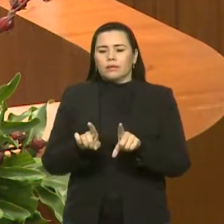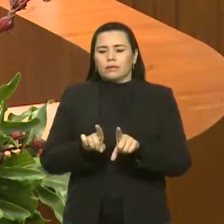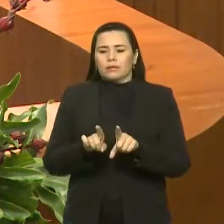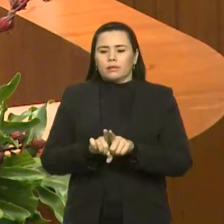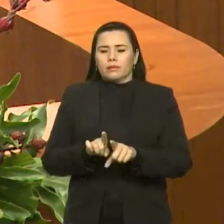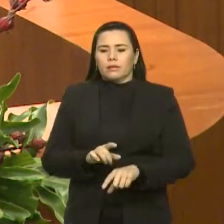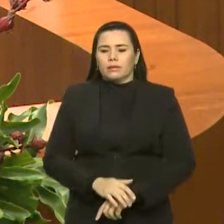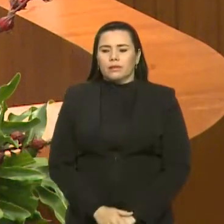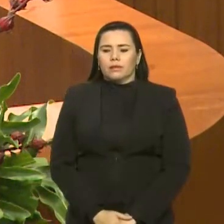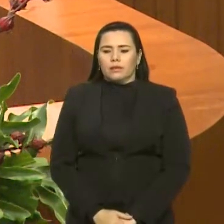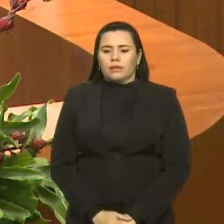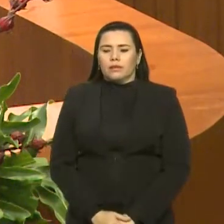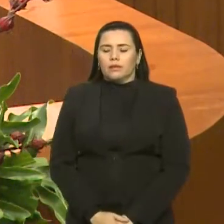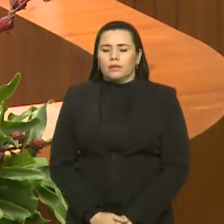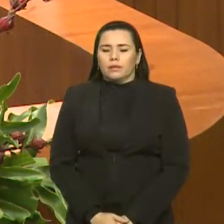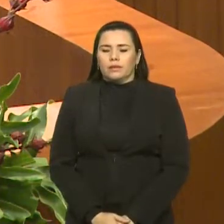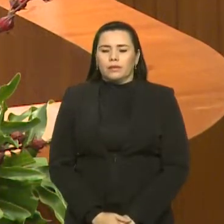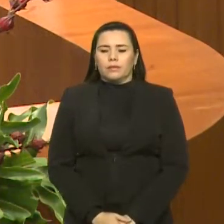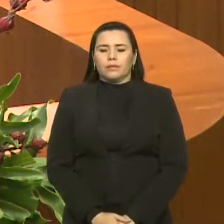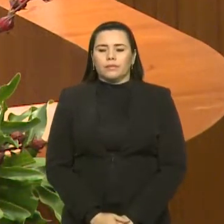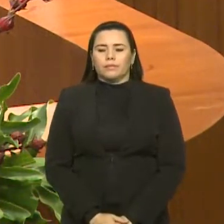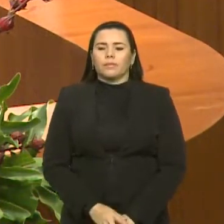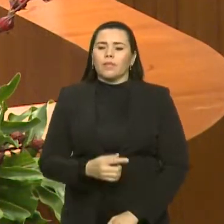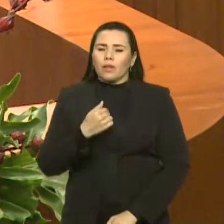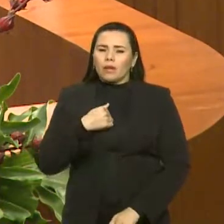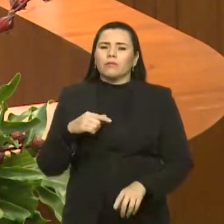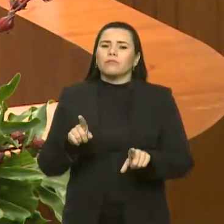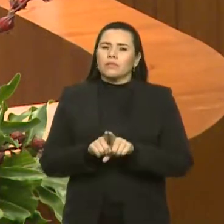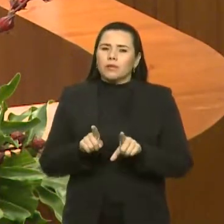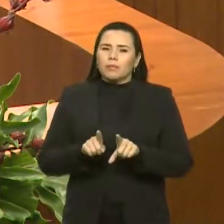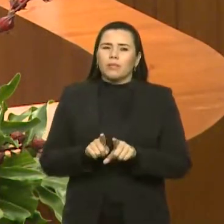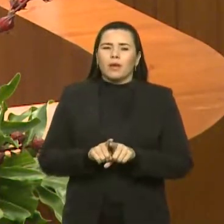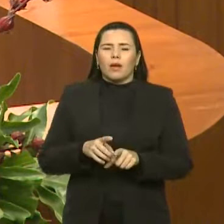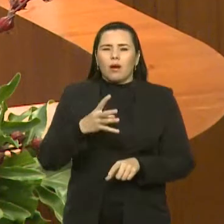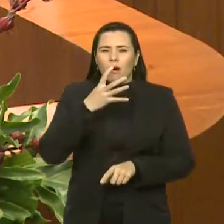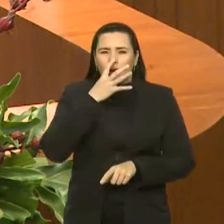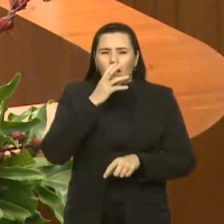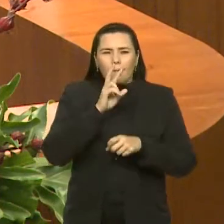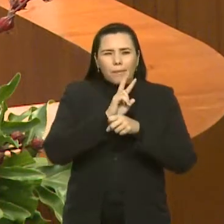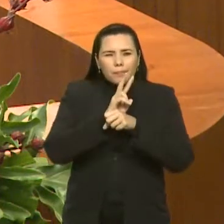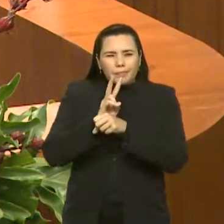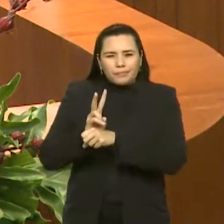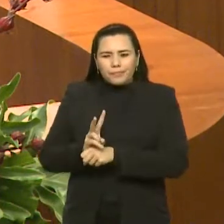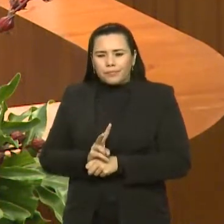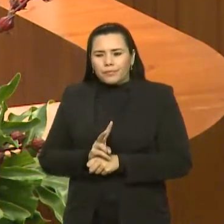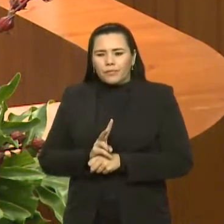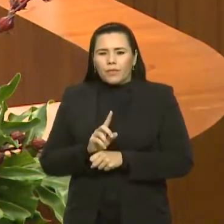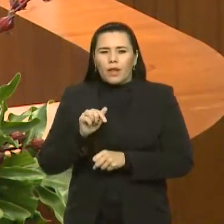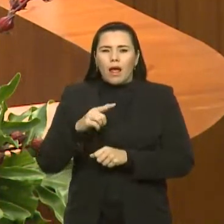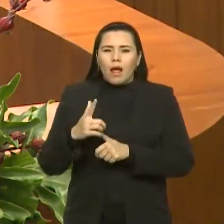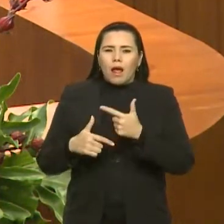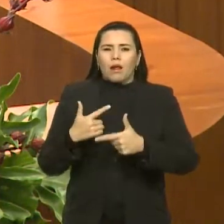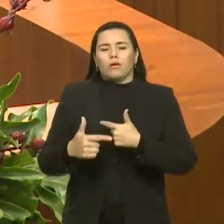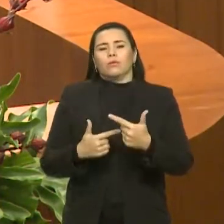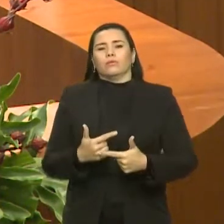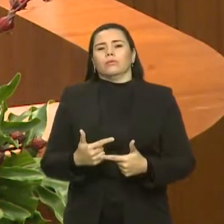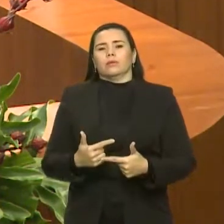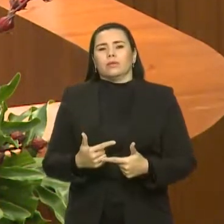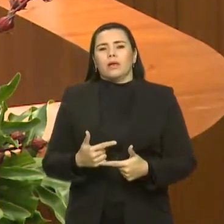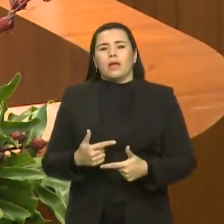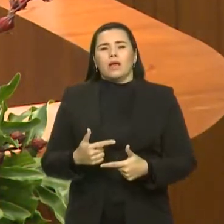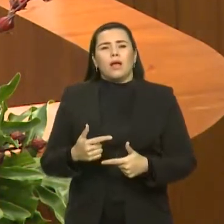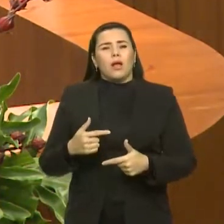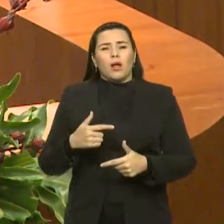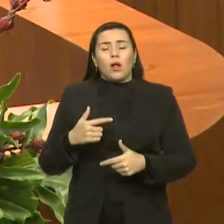A gente tem acompanhado essa luta que não se torna uma luta de hoje. São todos